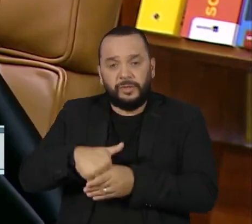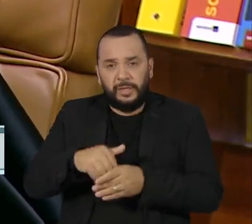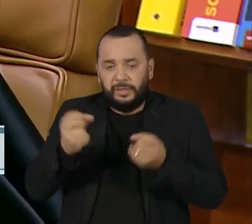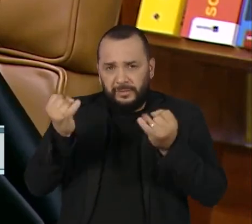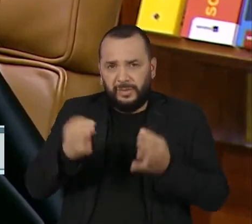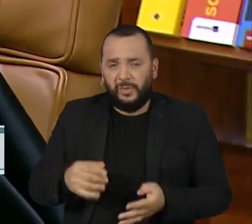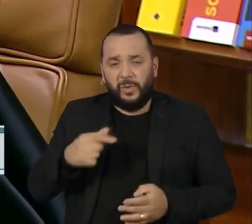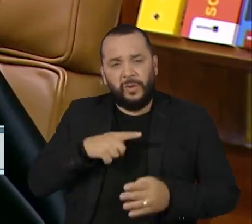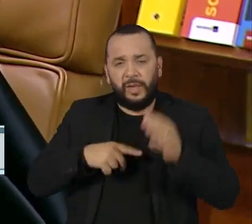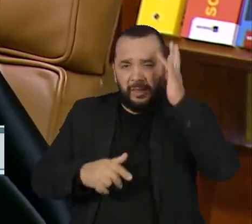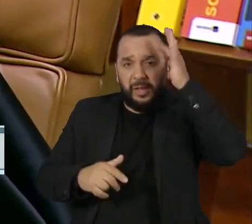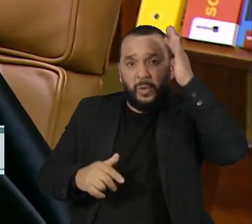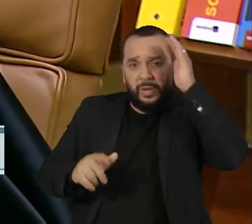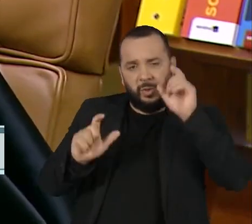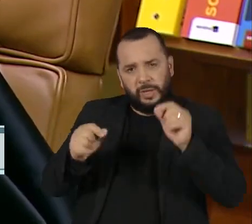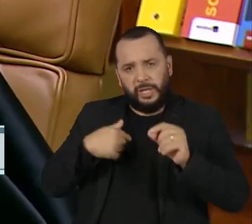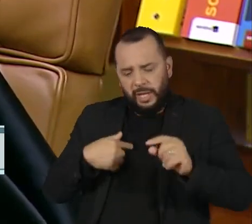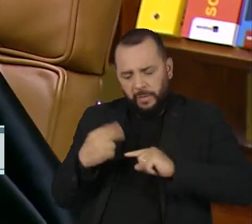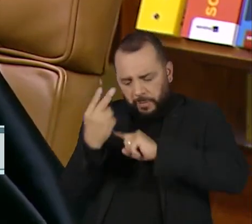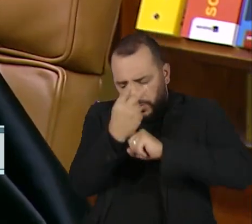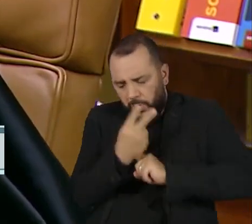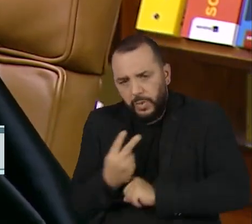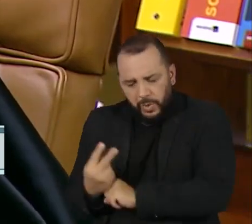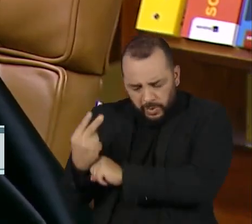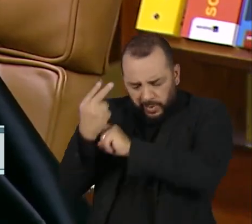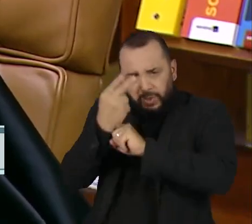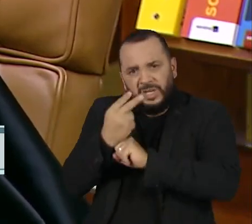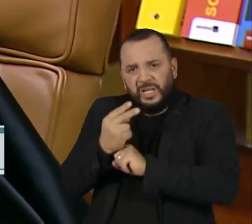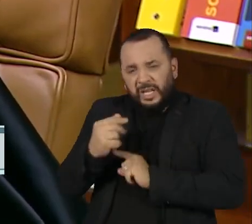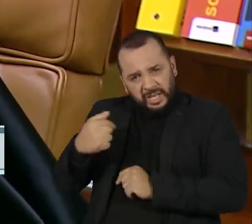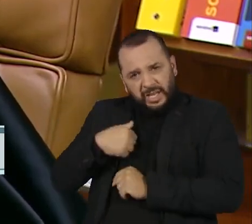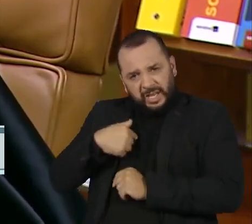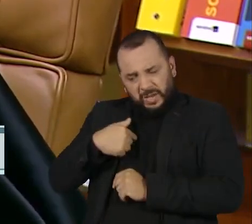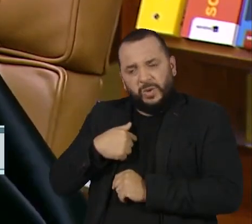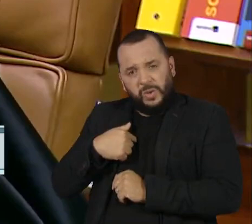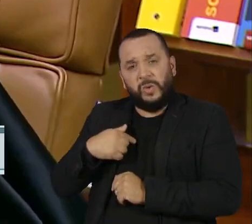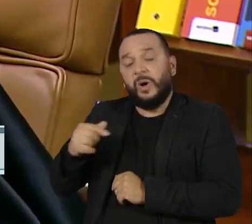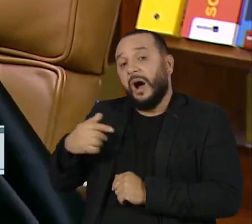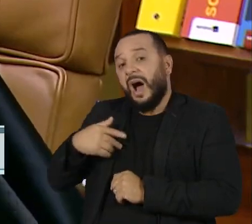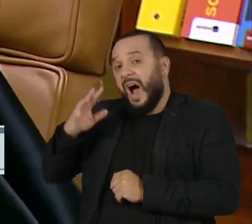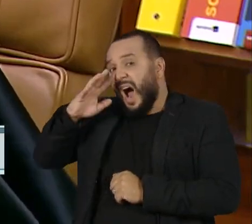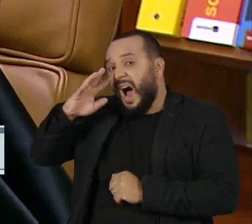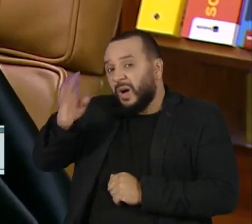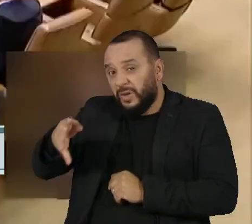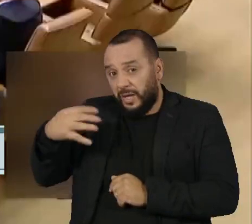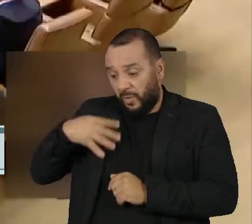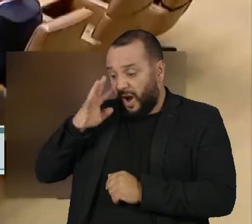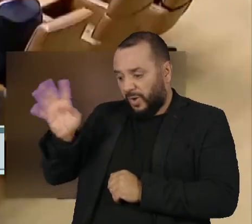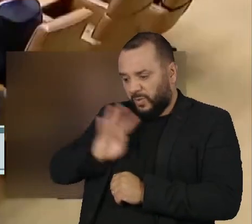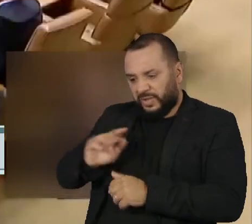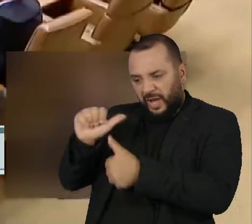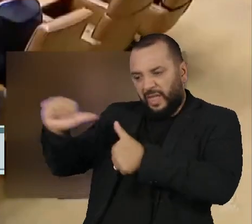uso da tese de legítima defesa da honra por acusados de feminicídio é inconstitucional